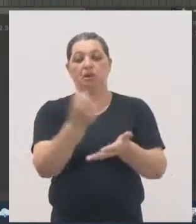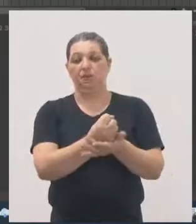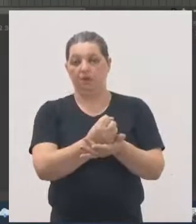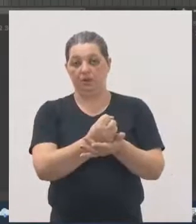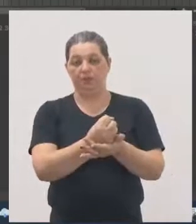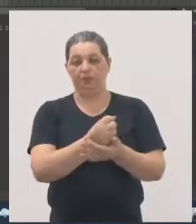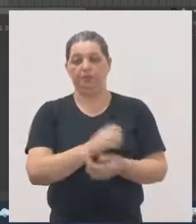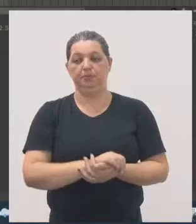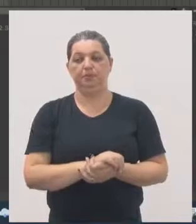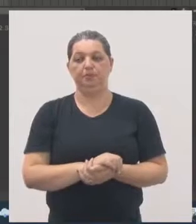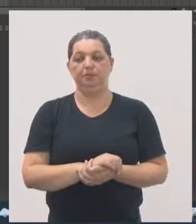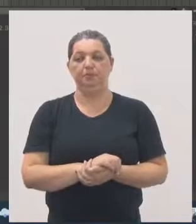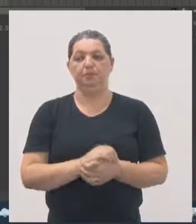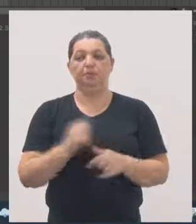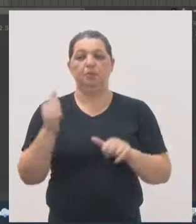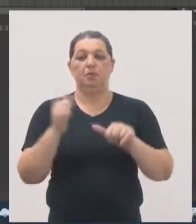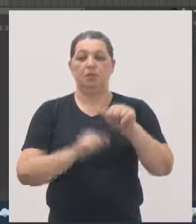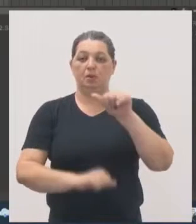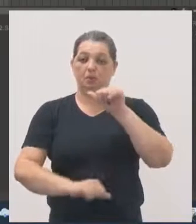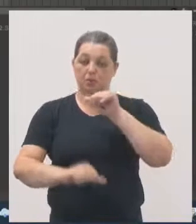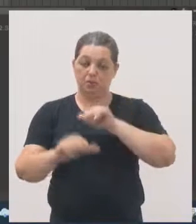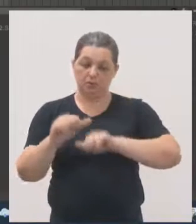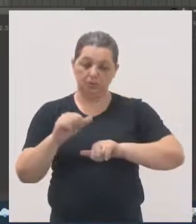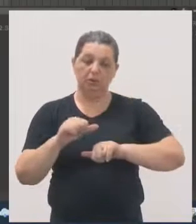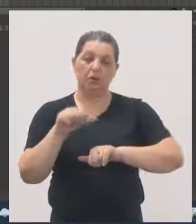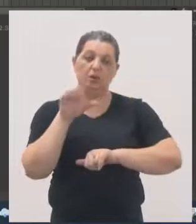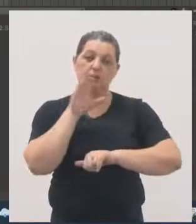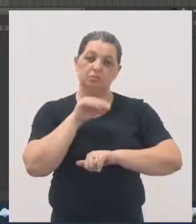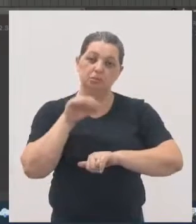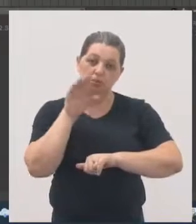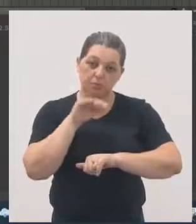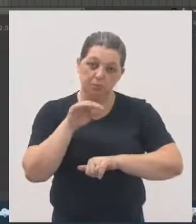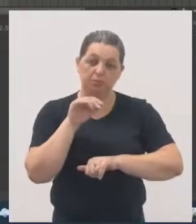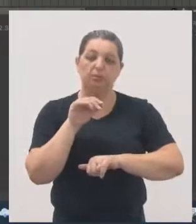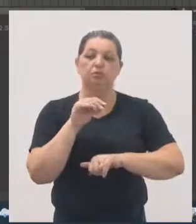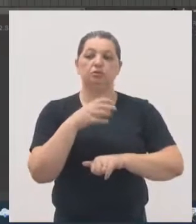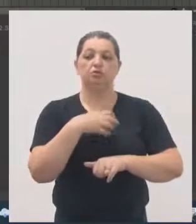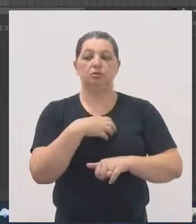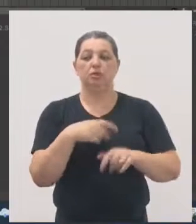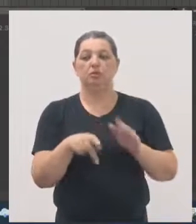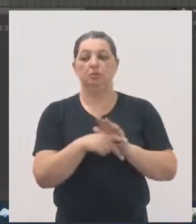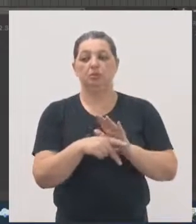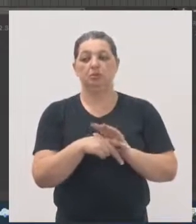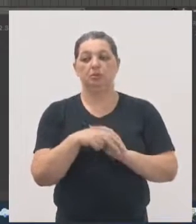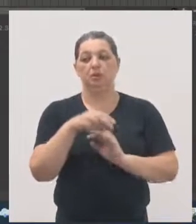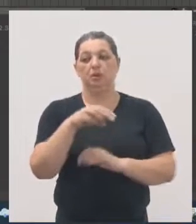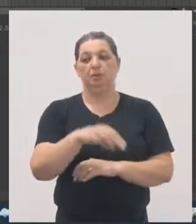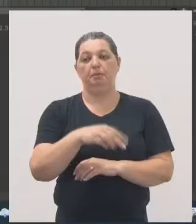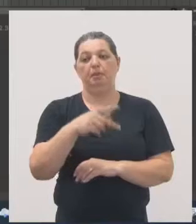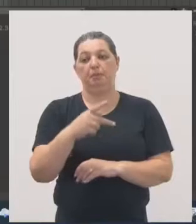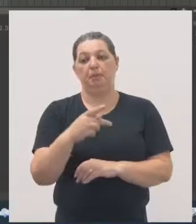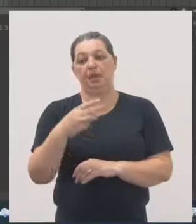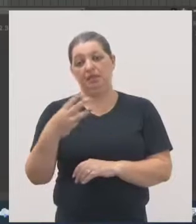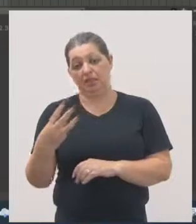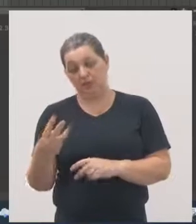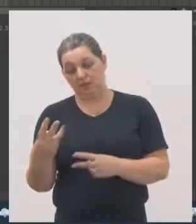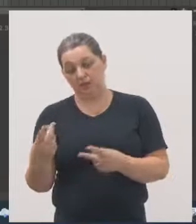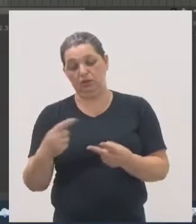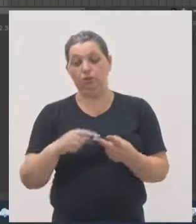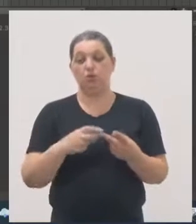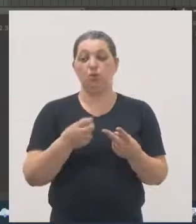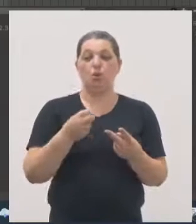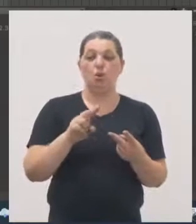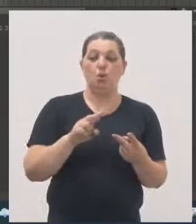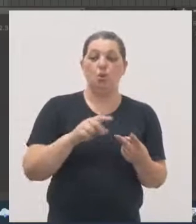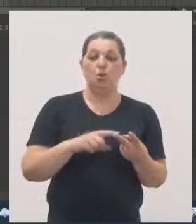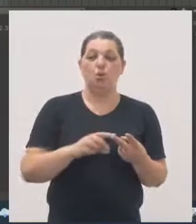o formato do seu áudio. Você pode tanto usar em MP3 ou em Wave. Eu